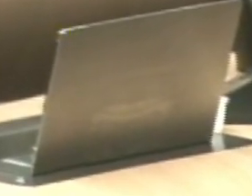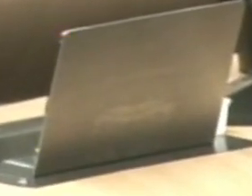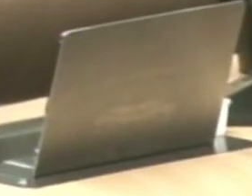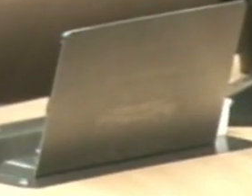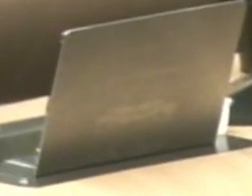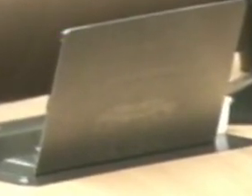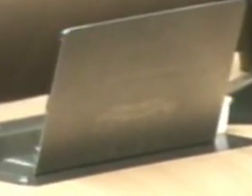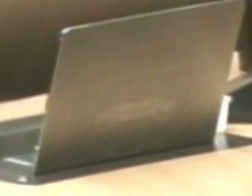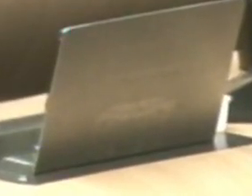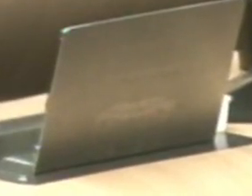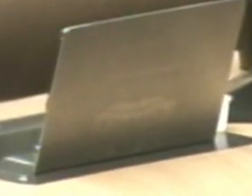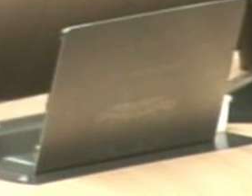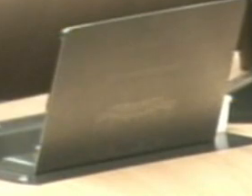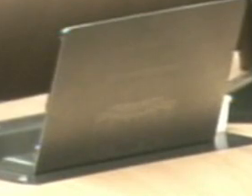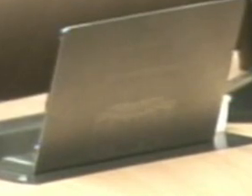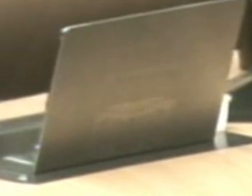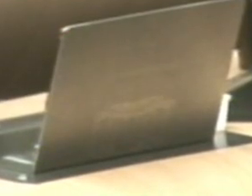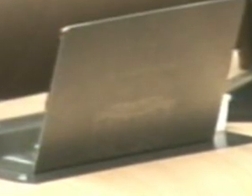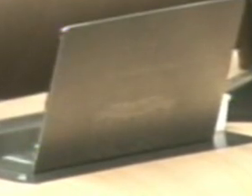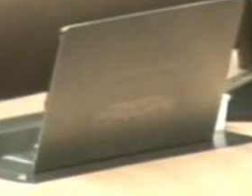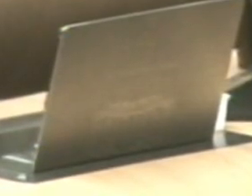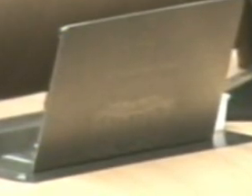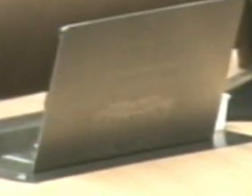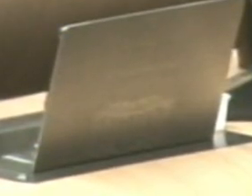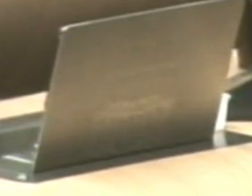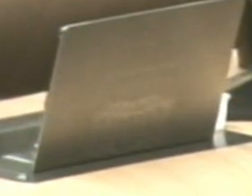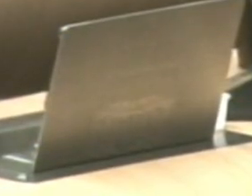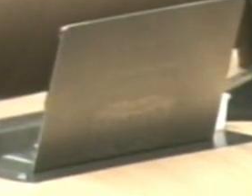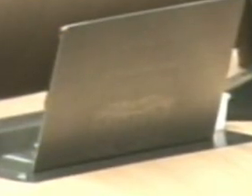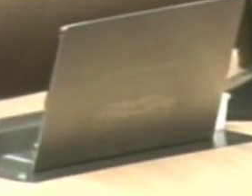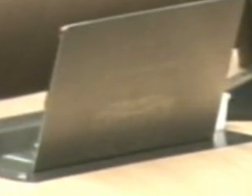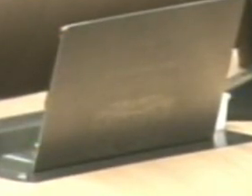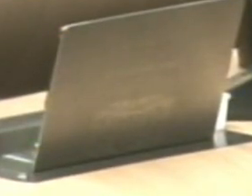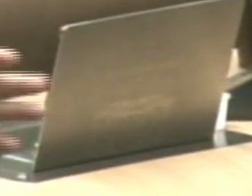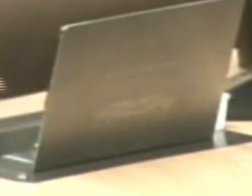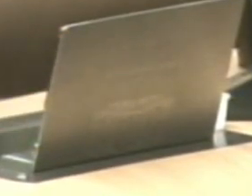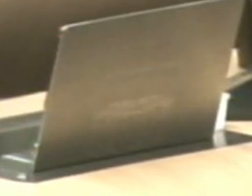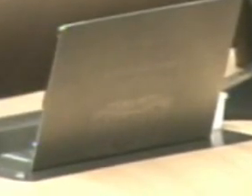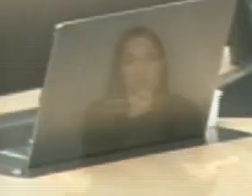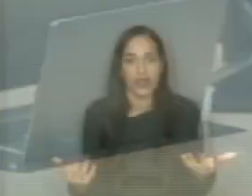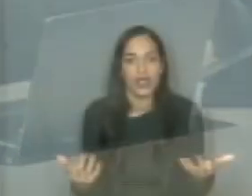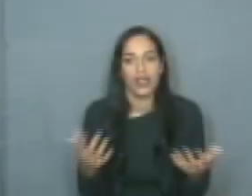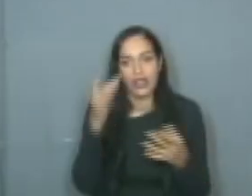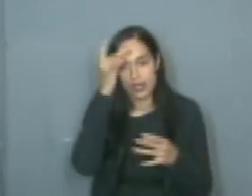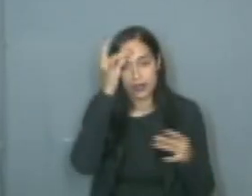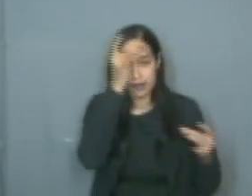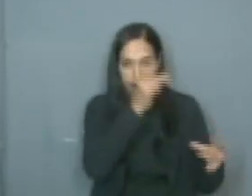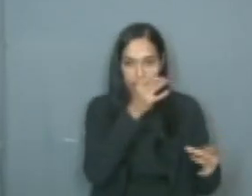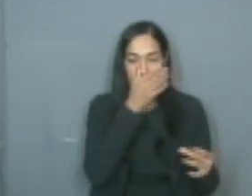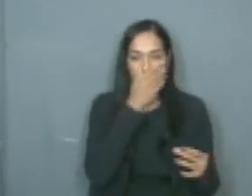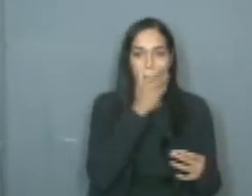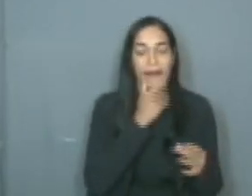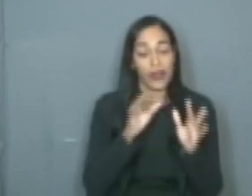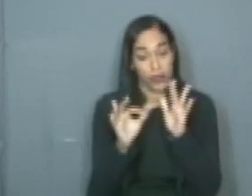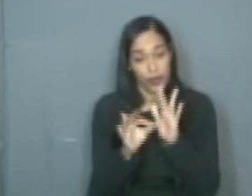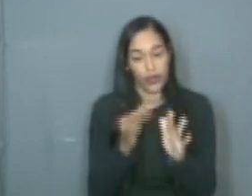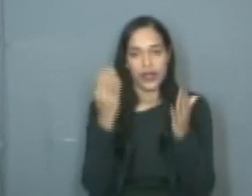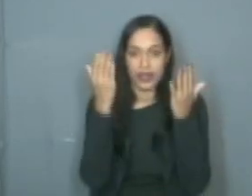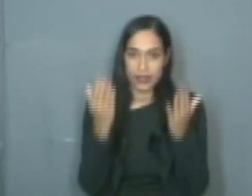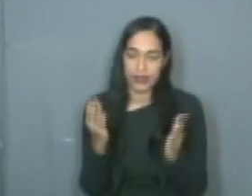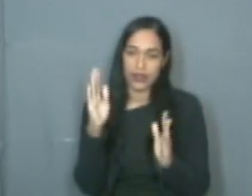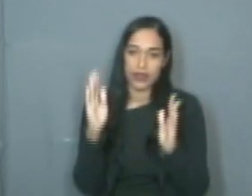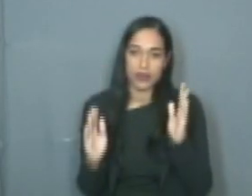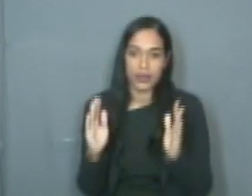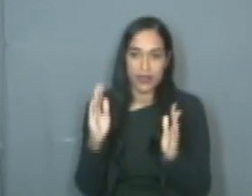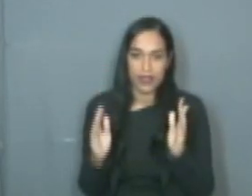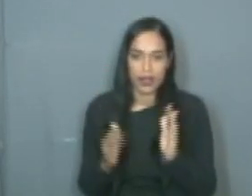aprovados. E eu acredito que seja por unanimidade nessa sessão, requerimentos de autoria de Vossa Excelência, do vosso